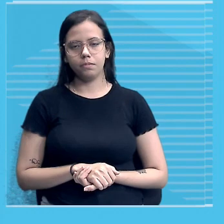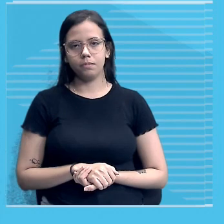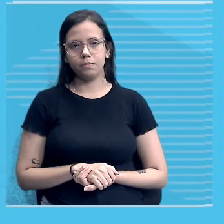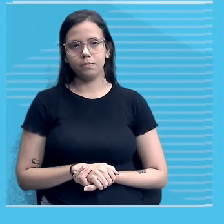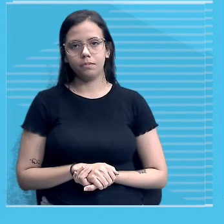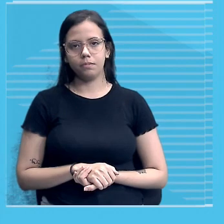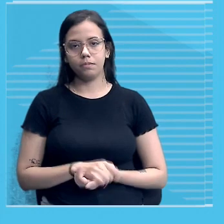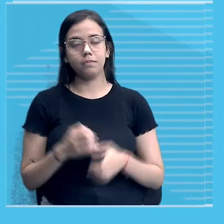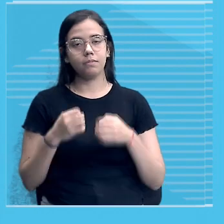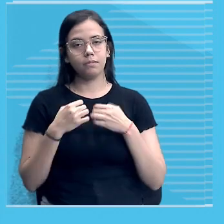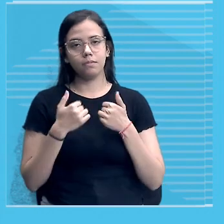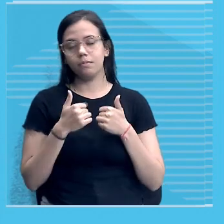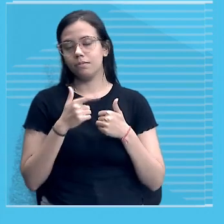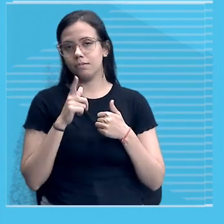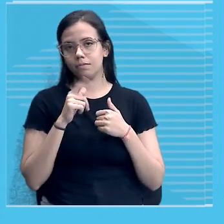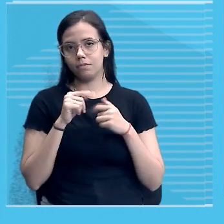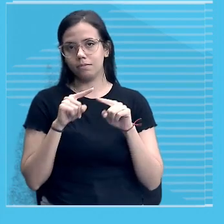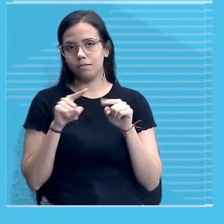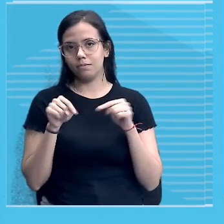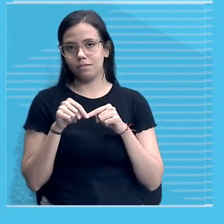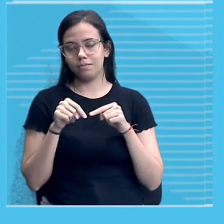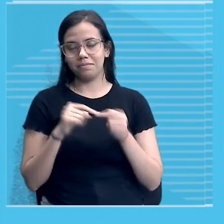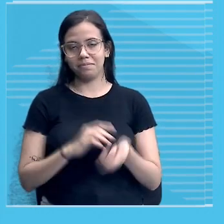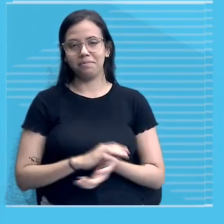só de boa na lagoa